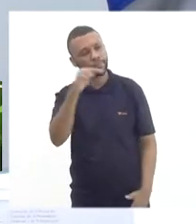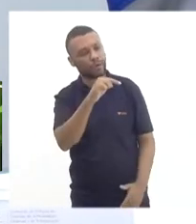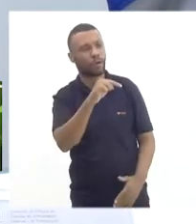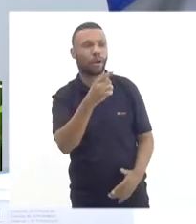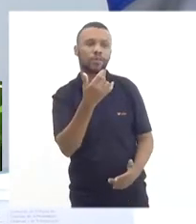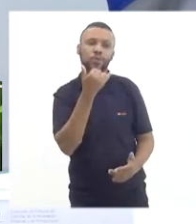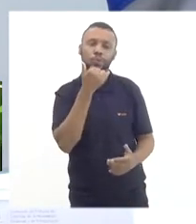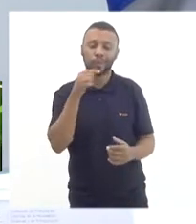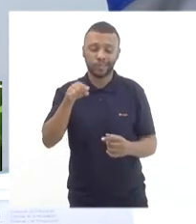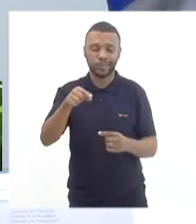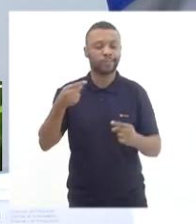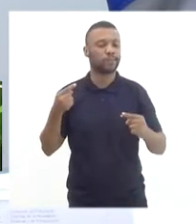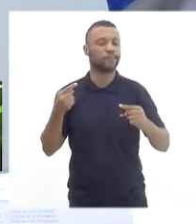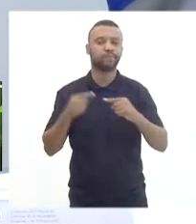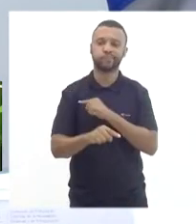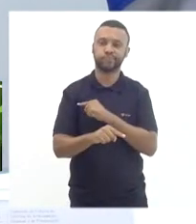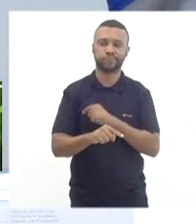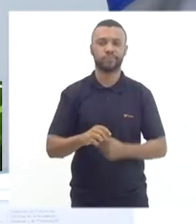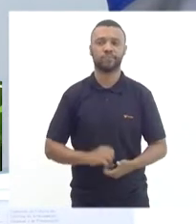está fora.